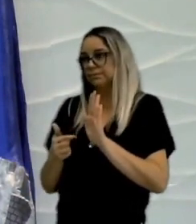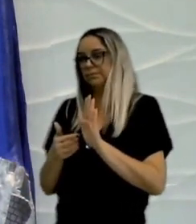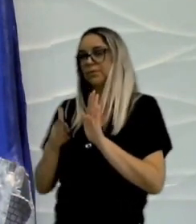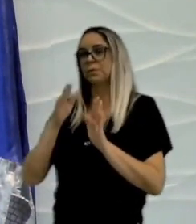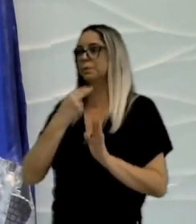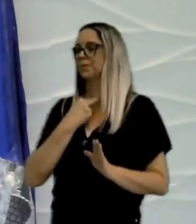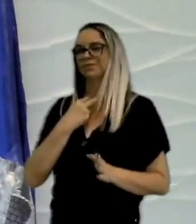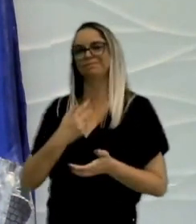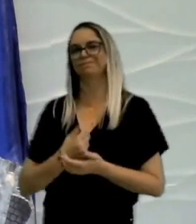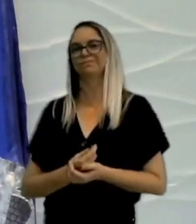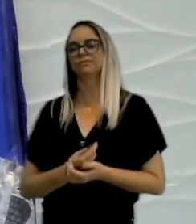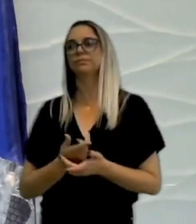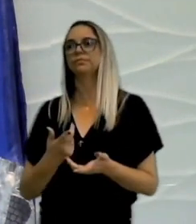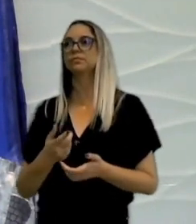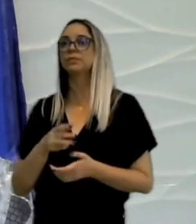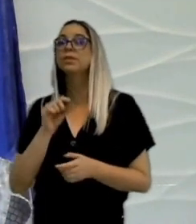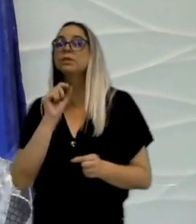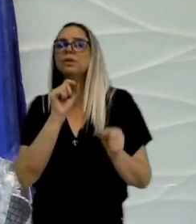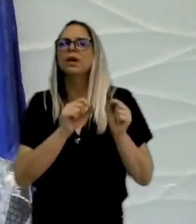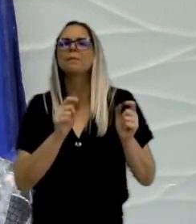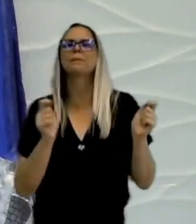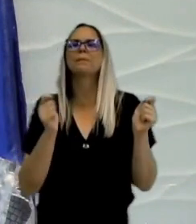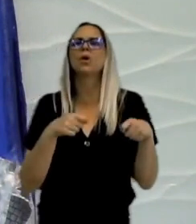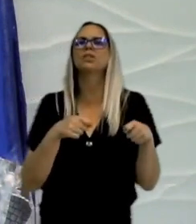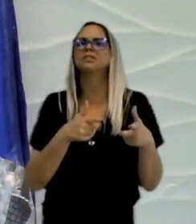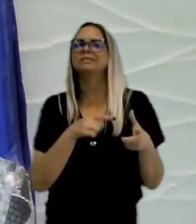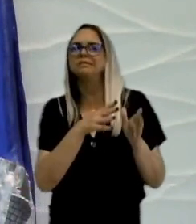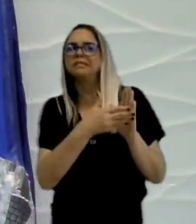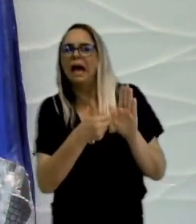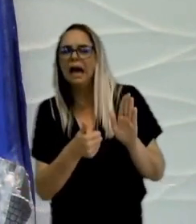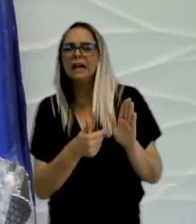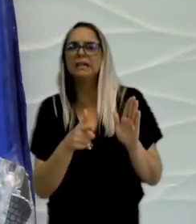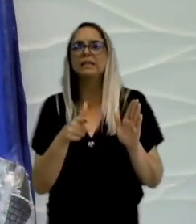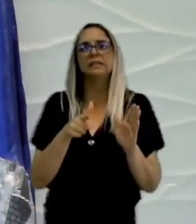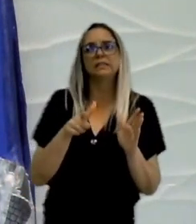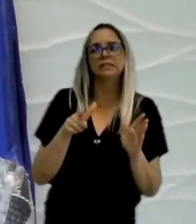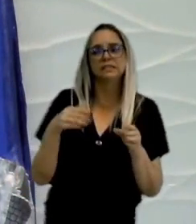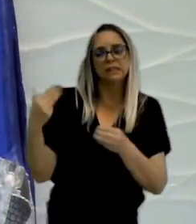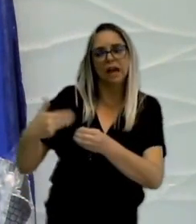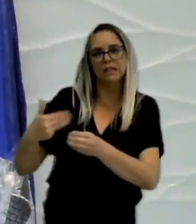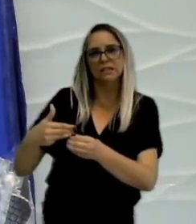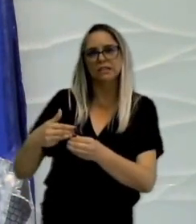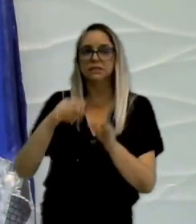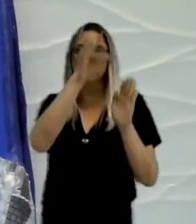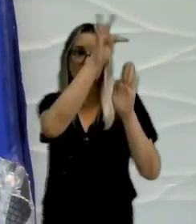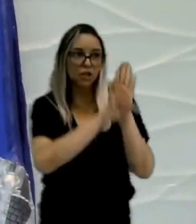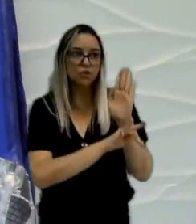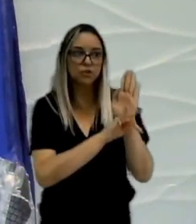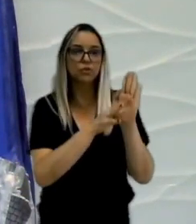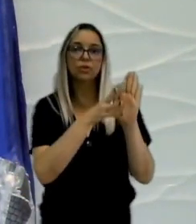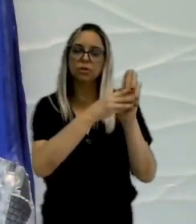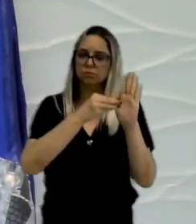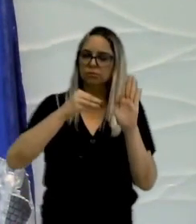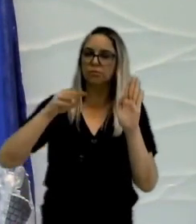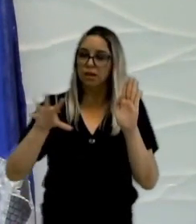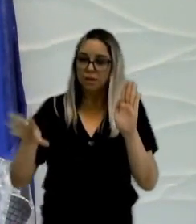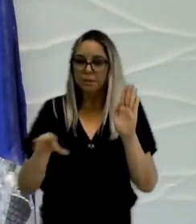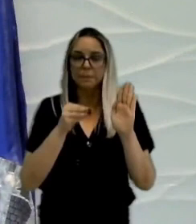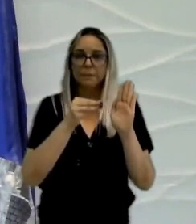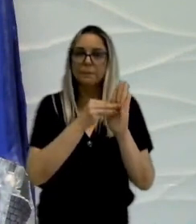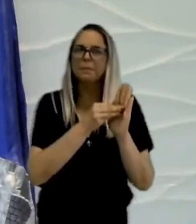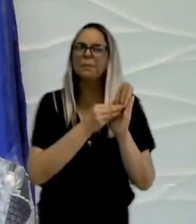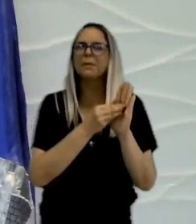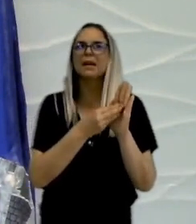são os encaminhamentos possíveis que a gente pode tirar no sentido de que o município possa colocar no texto do projeto a inclusão dos meses